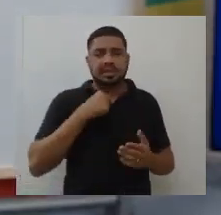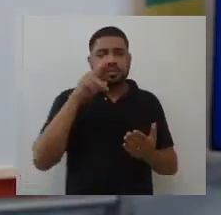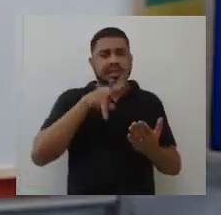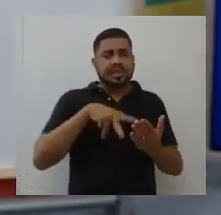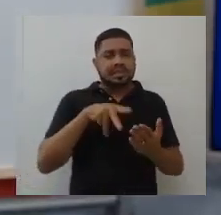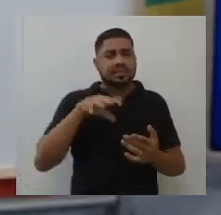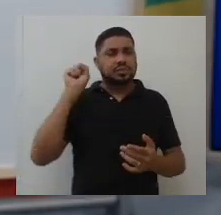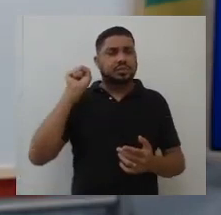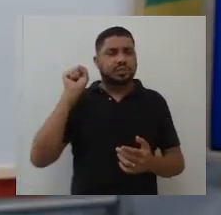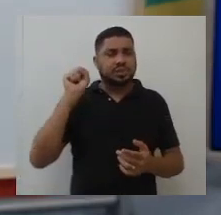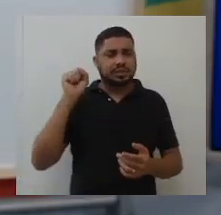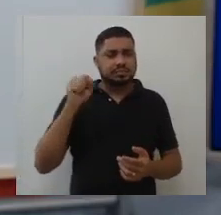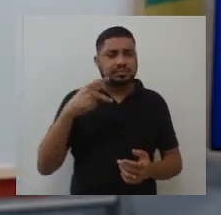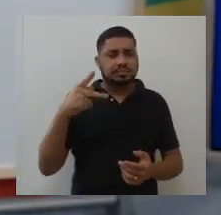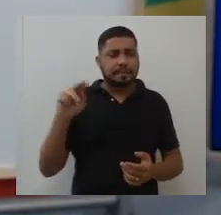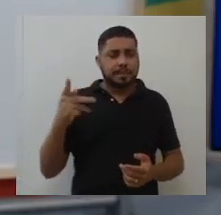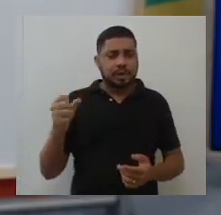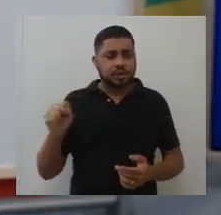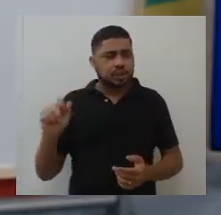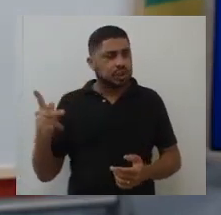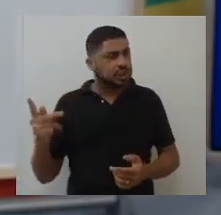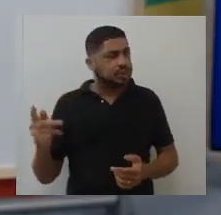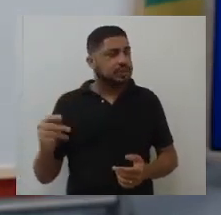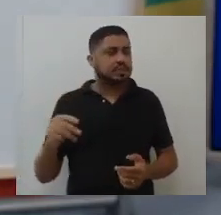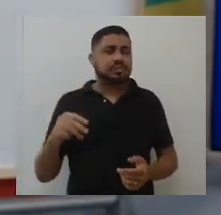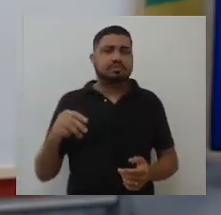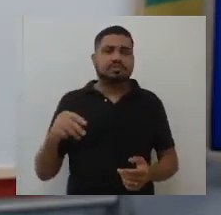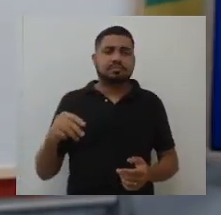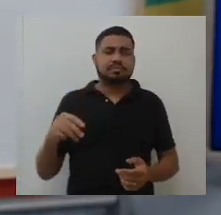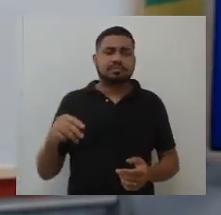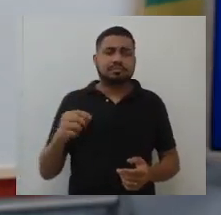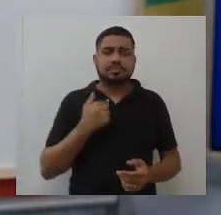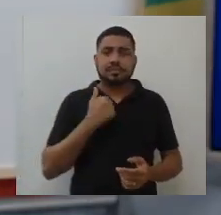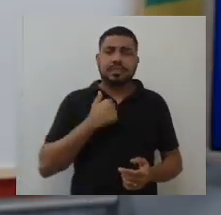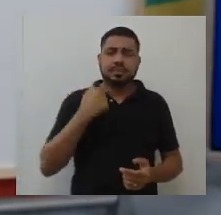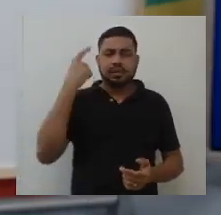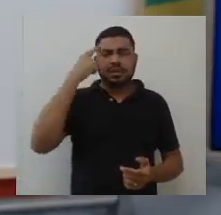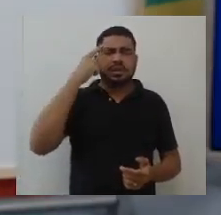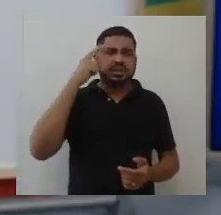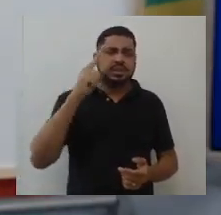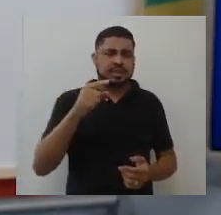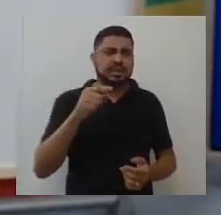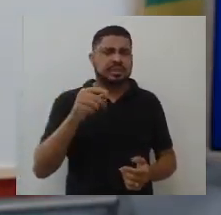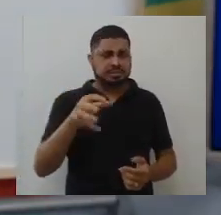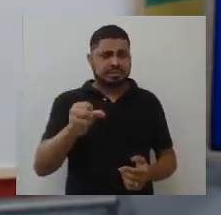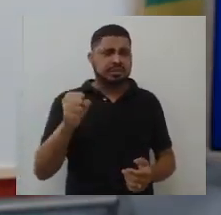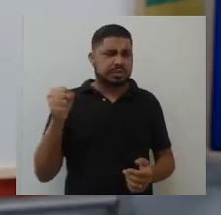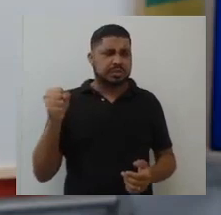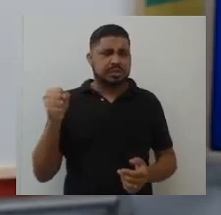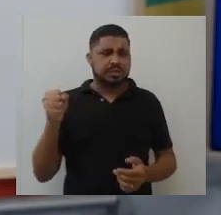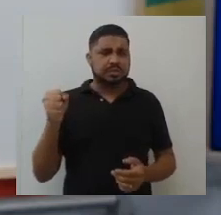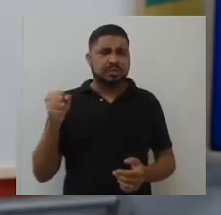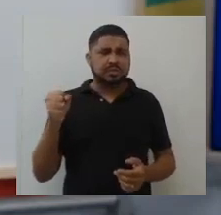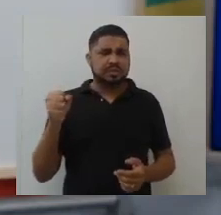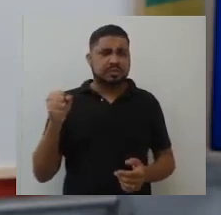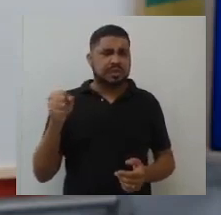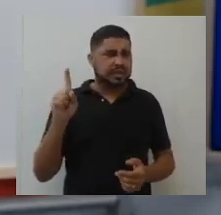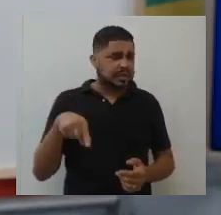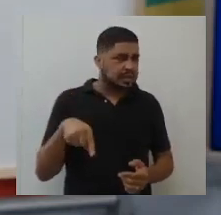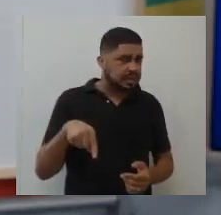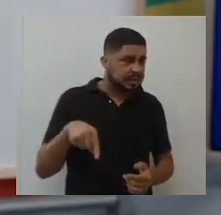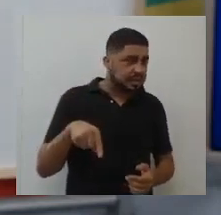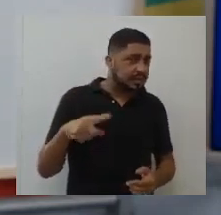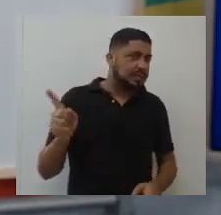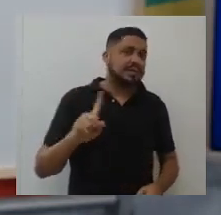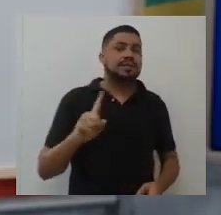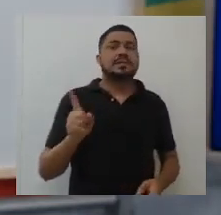ao escutar a pronúncia push, eu acho que push seja puxar. Será que é?